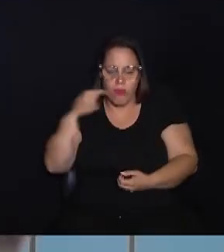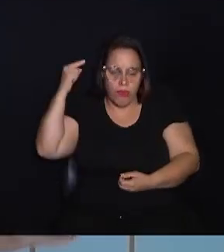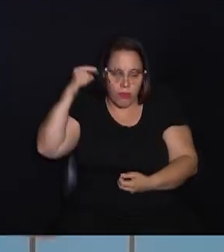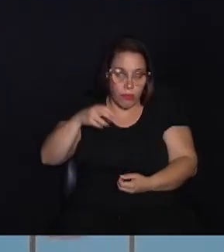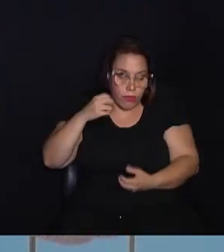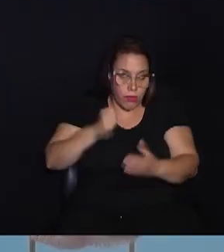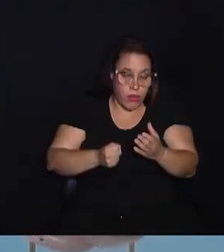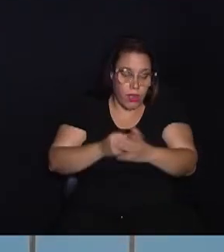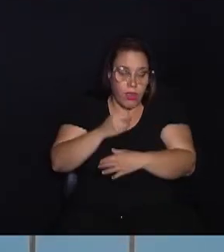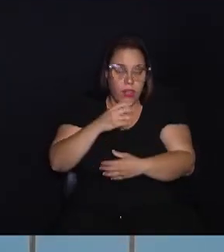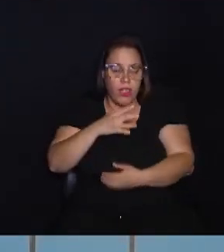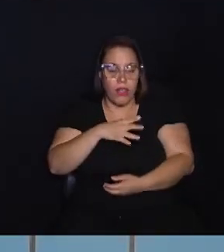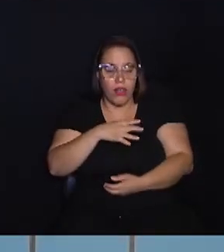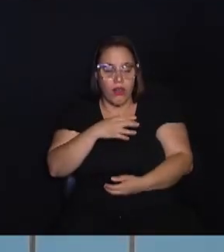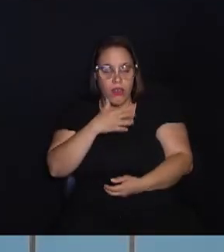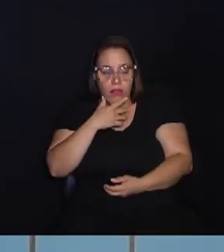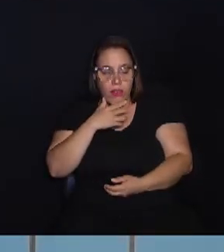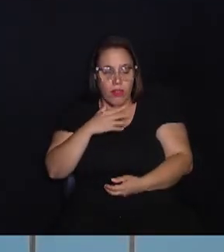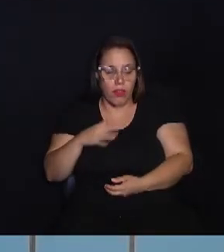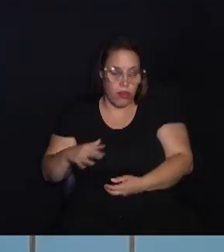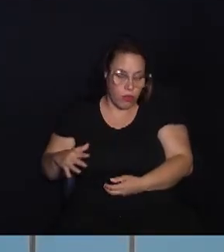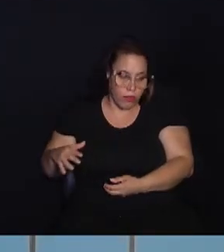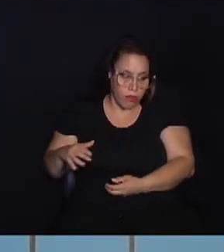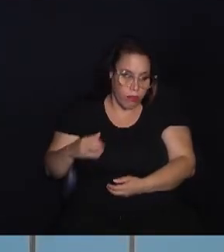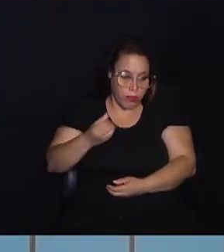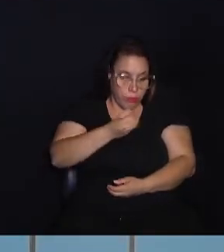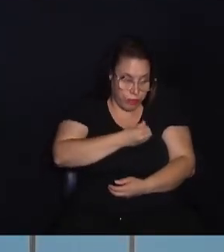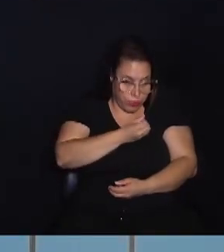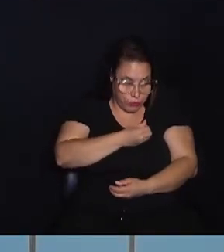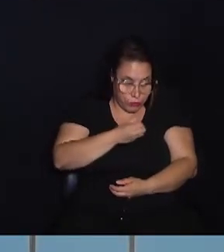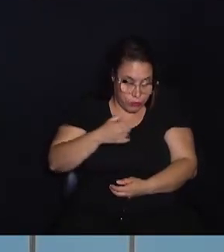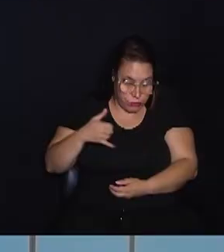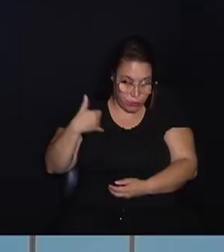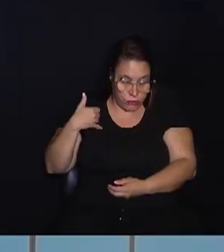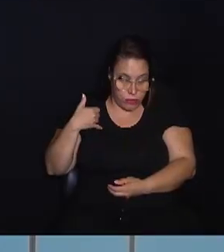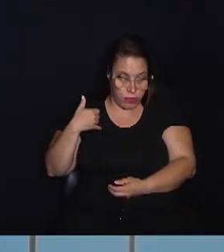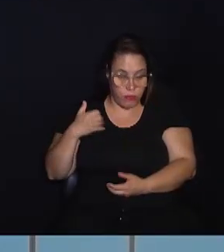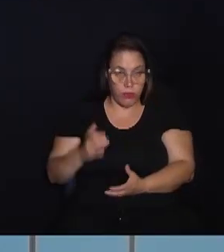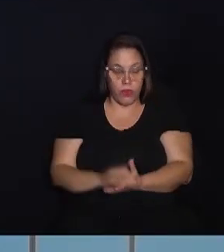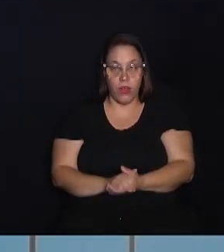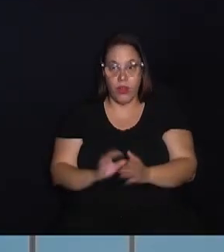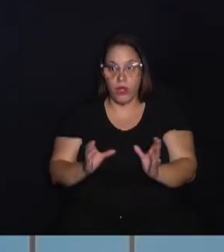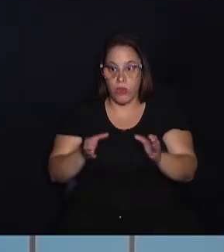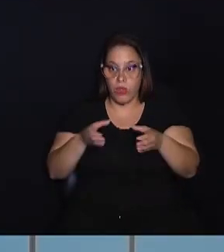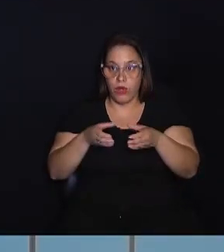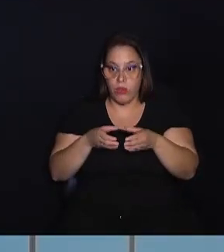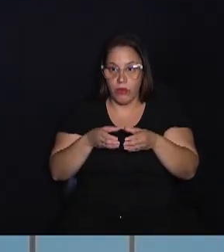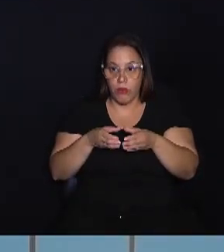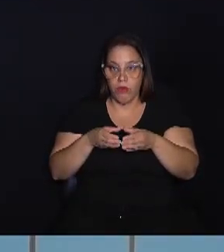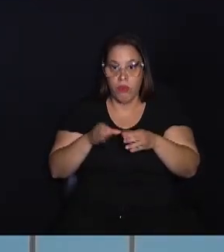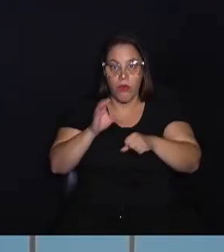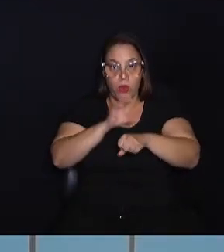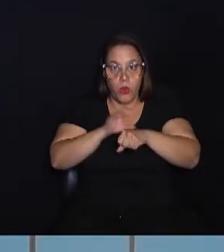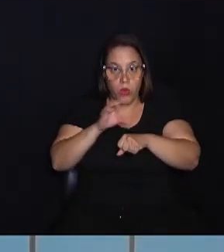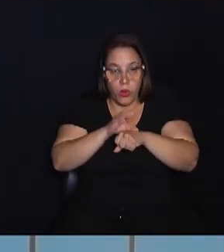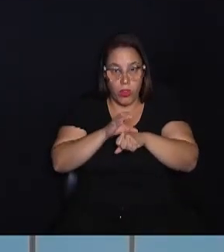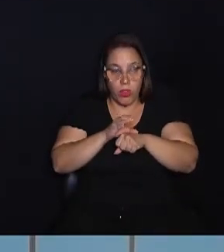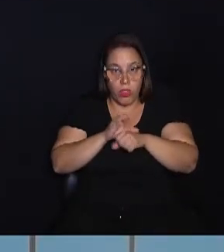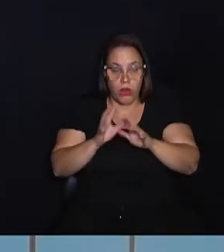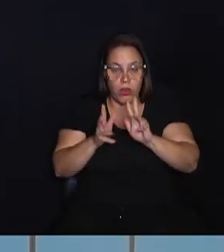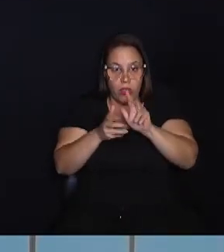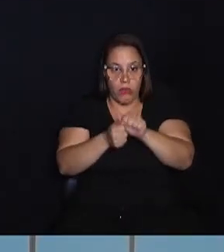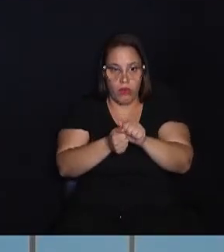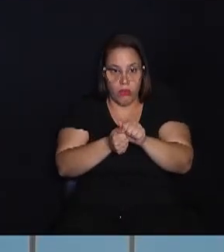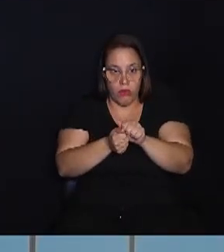filhos? Meu filho está na idade de 6 anos. Não tem. Por exemplo, nós estamos trazendo para o nosso congresso um curso